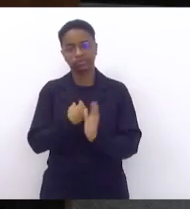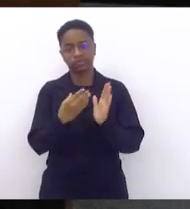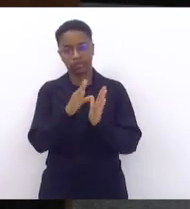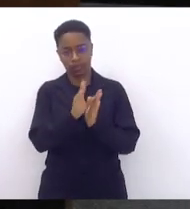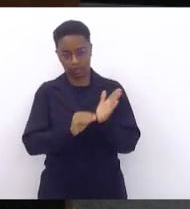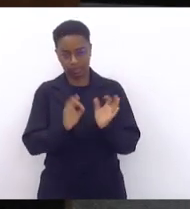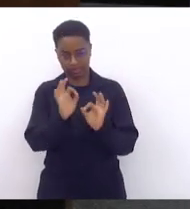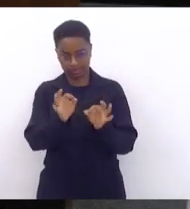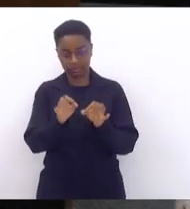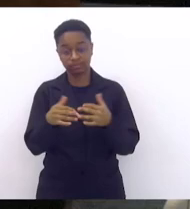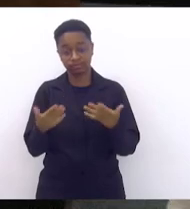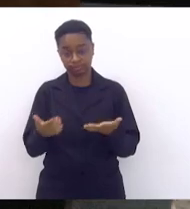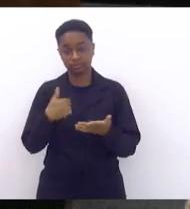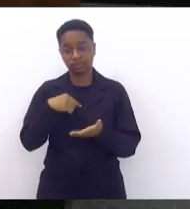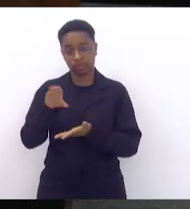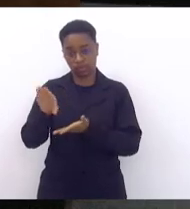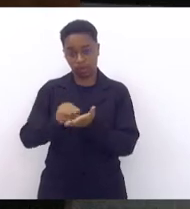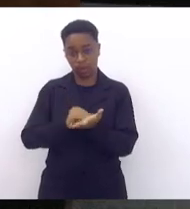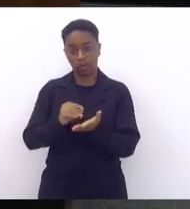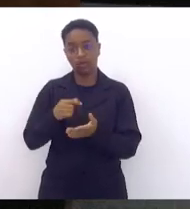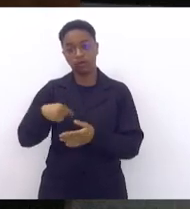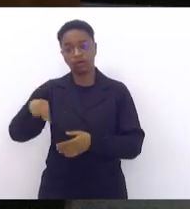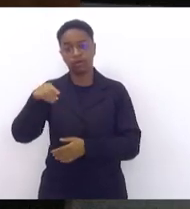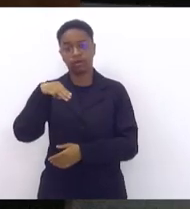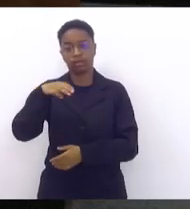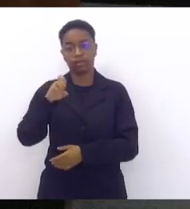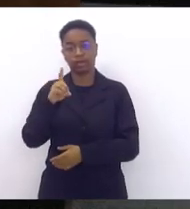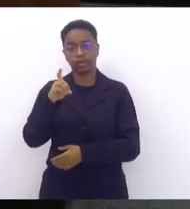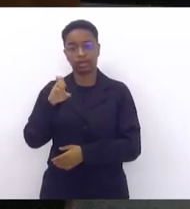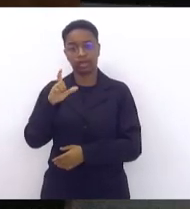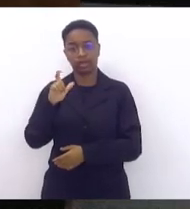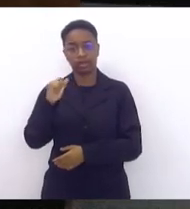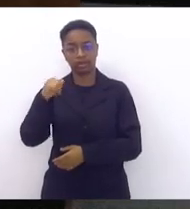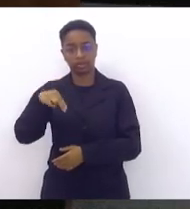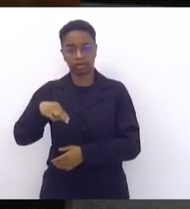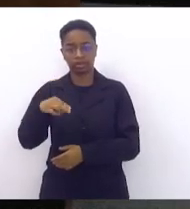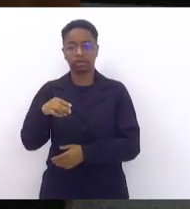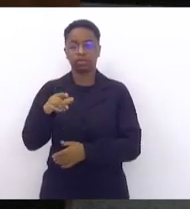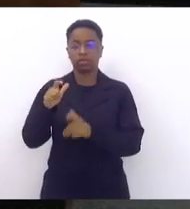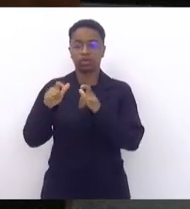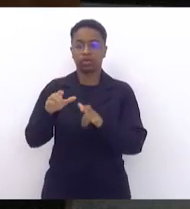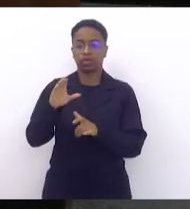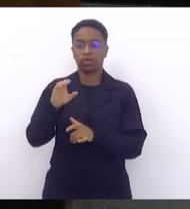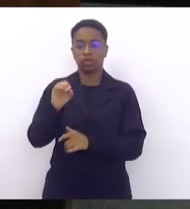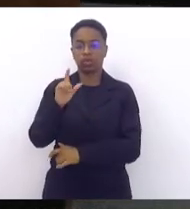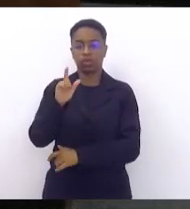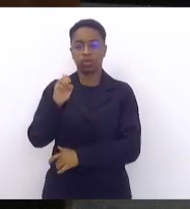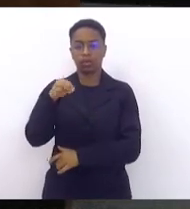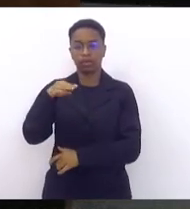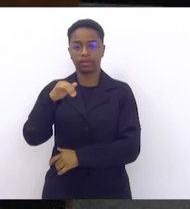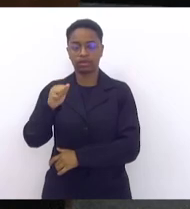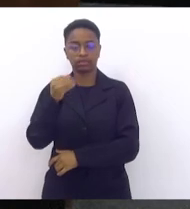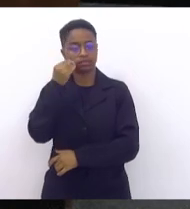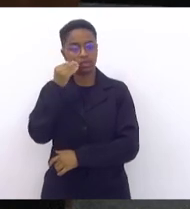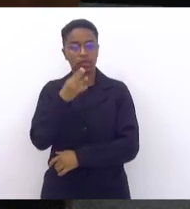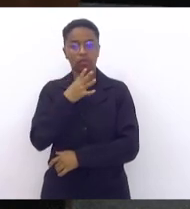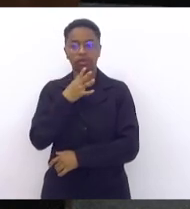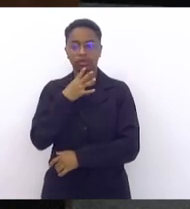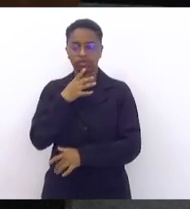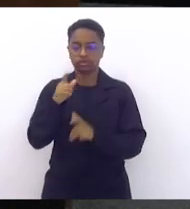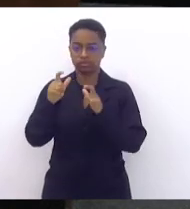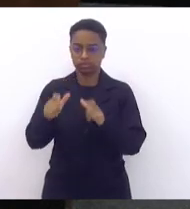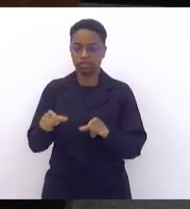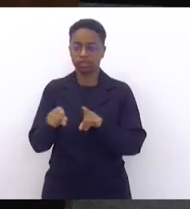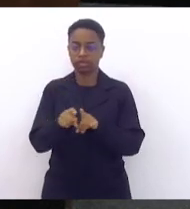Dionísio? Eu fui copiar. Fui em Medellín, na Colômbia, para conhecer as casas terapêuticas. Fui na